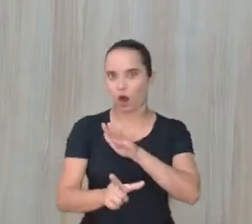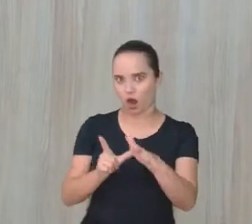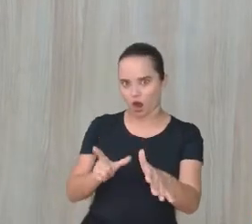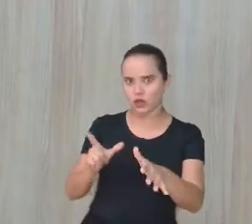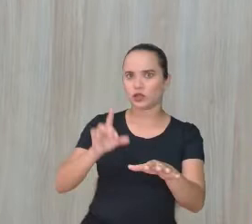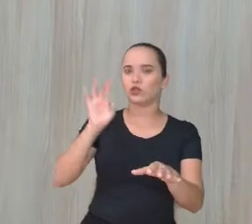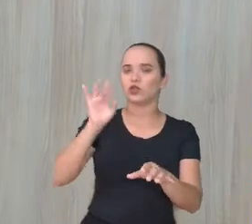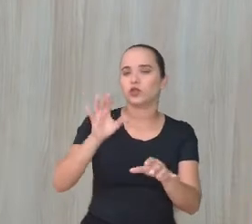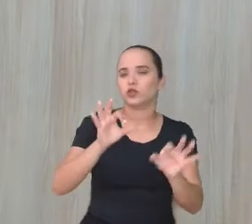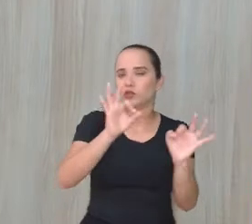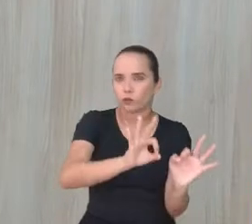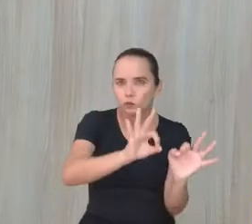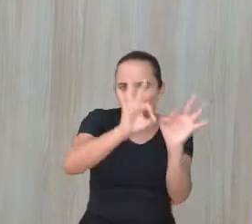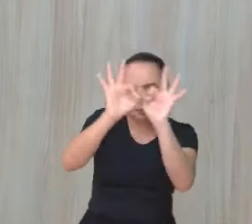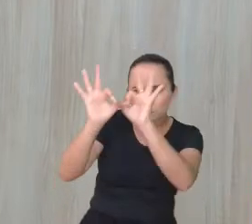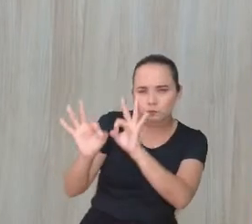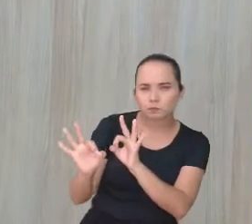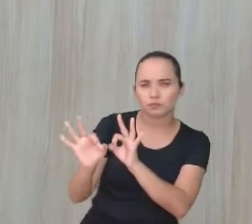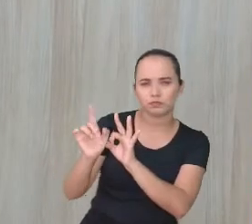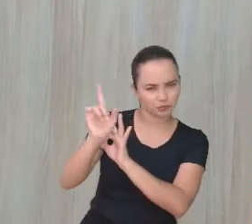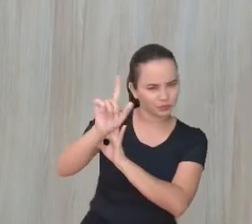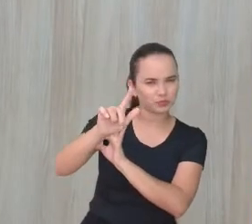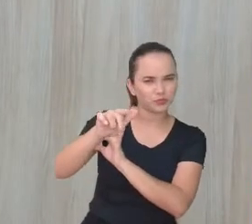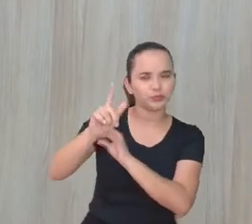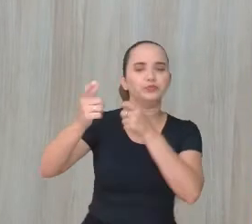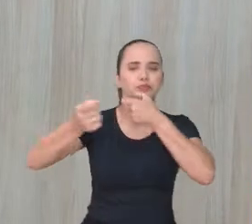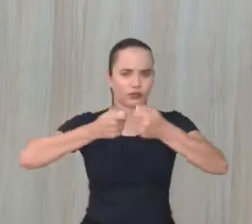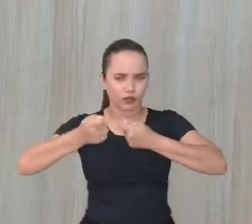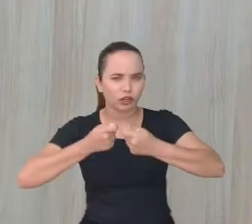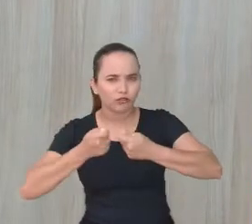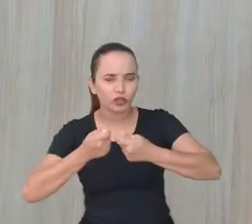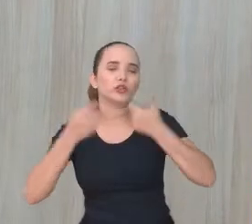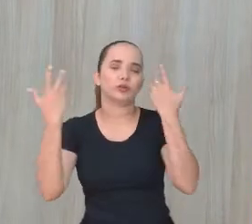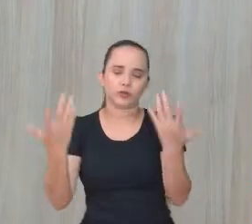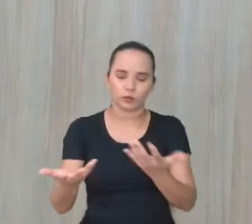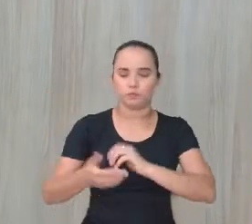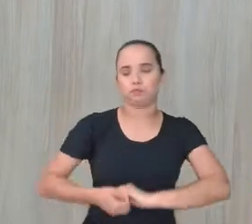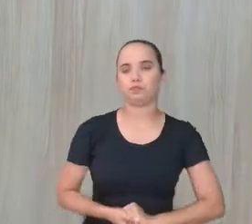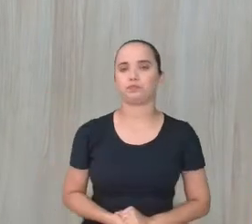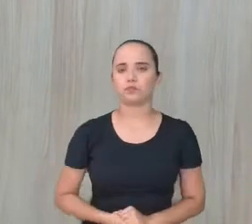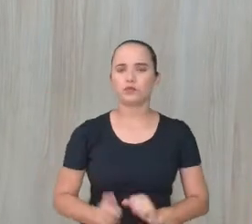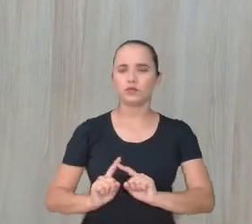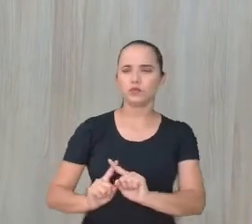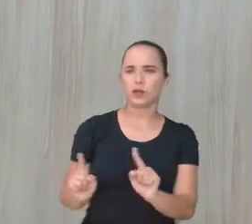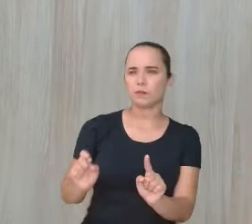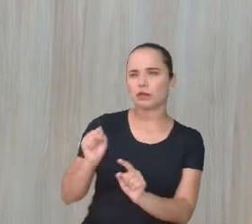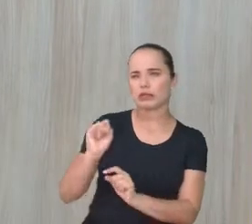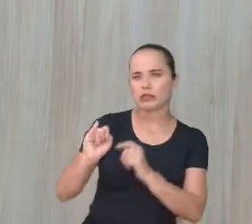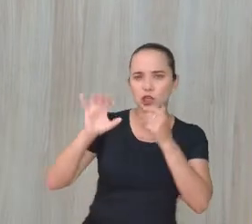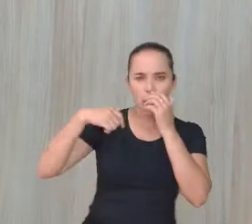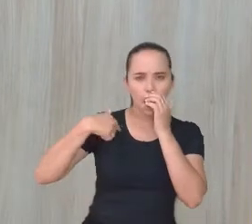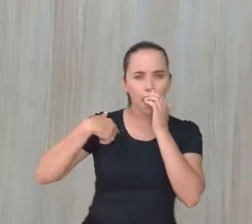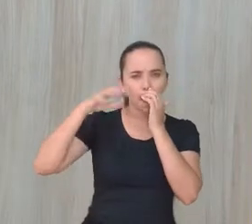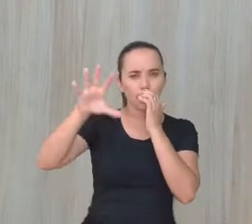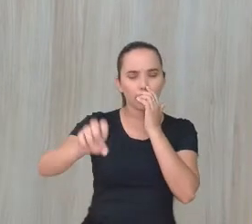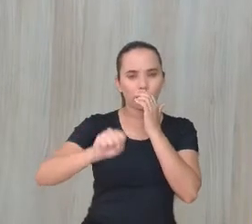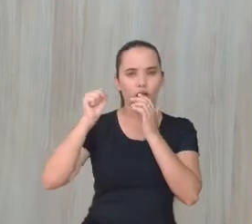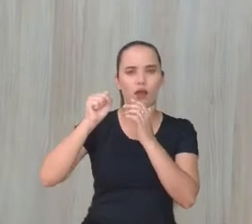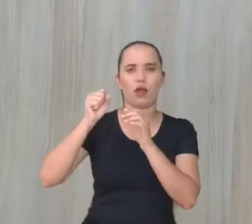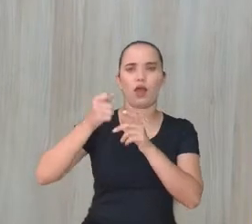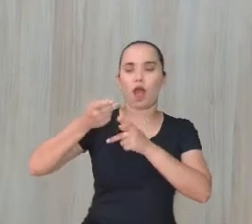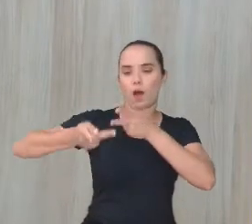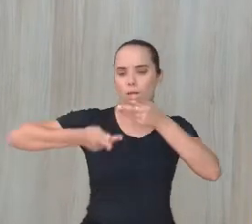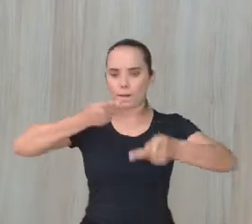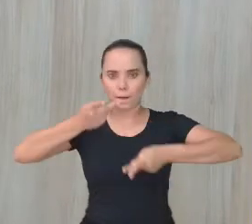foi? Era uma entrevista, estávamos conversando. E se a gente pegar essa fala, e aí está só um trecho, tá